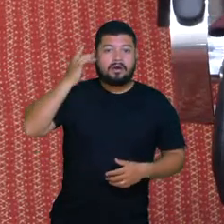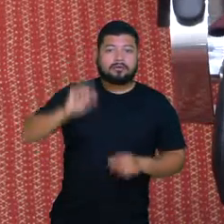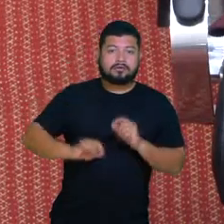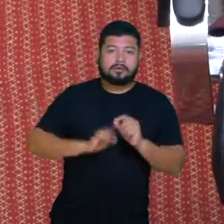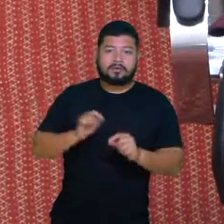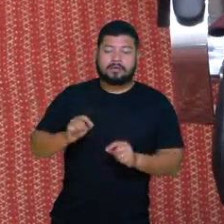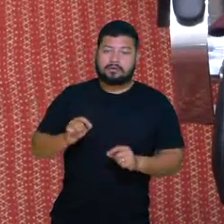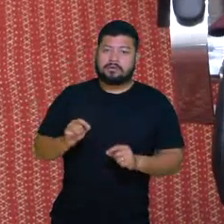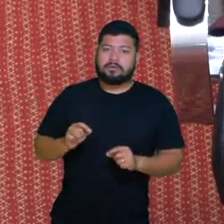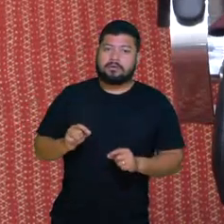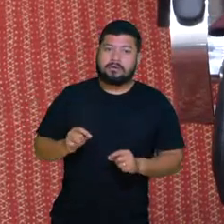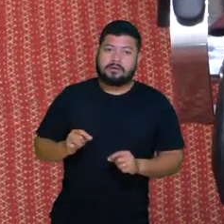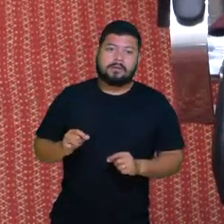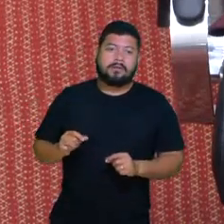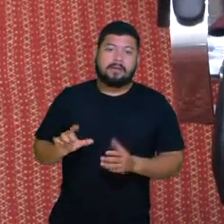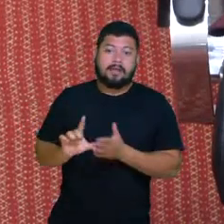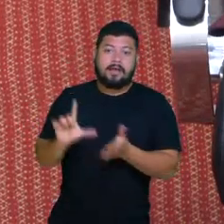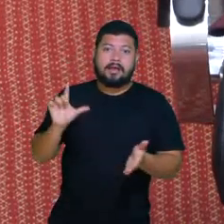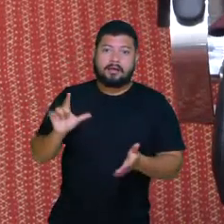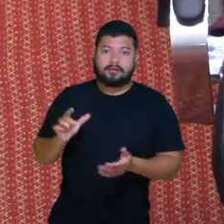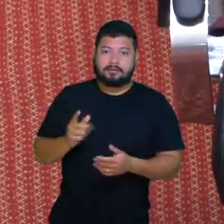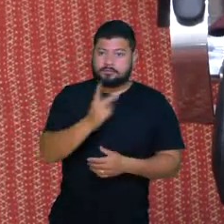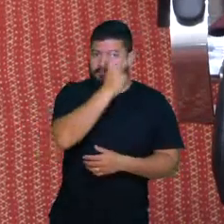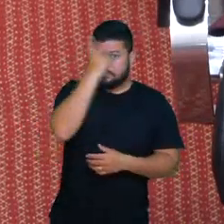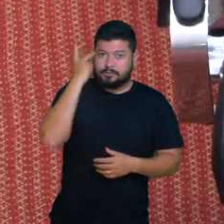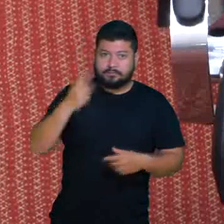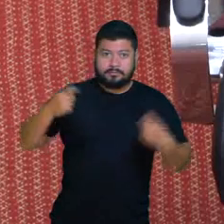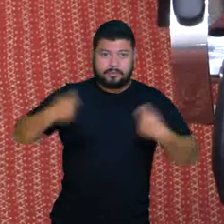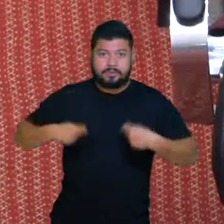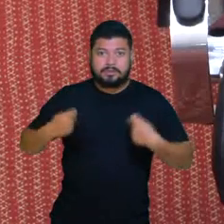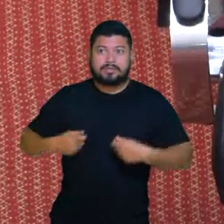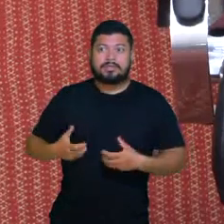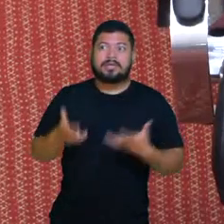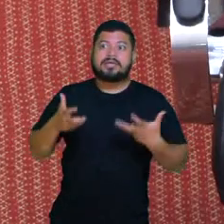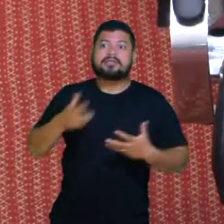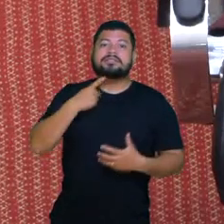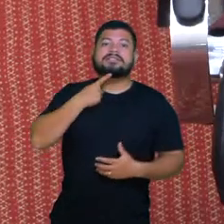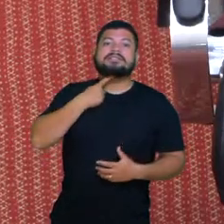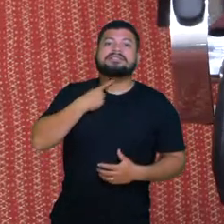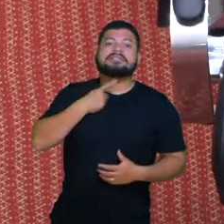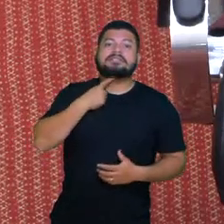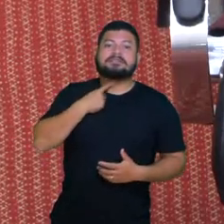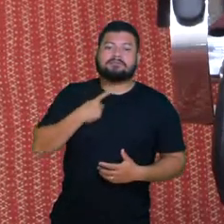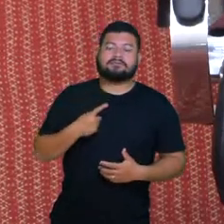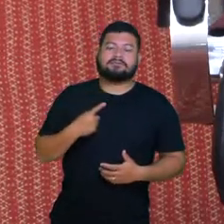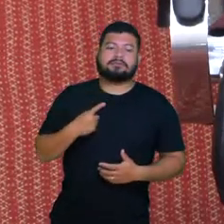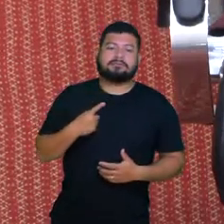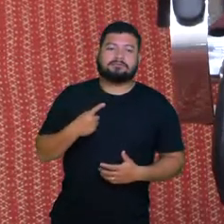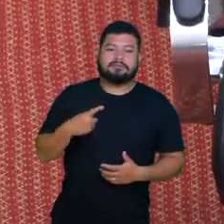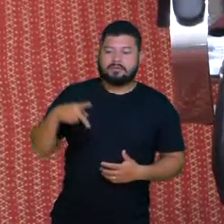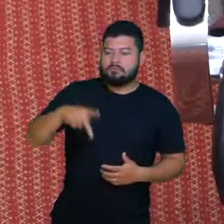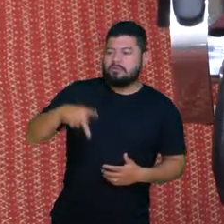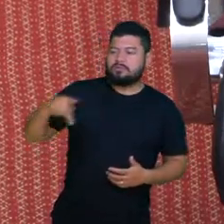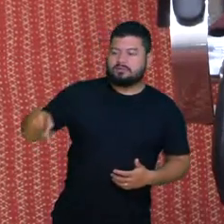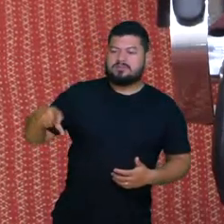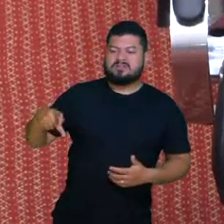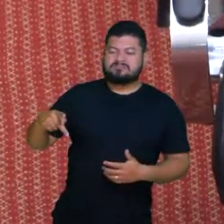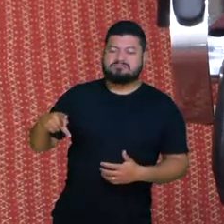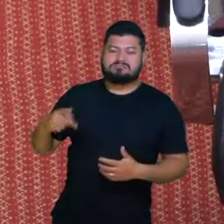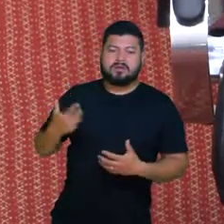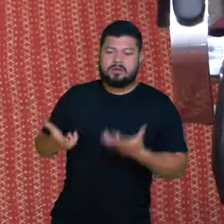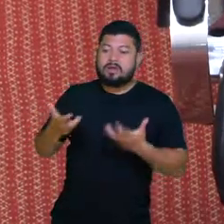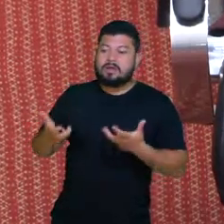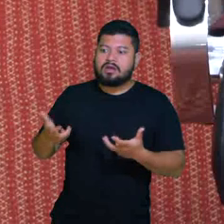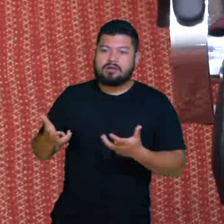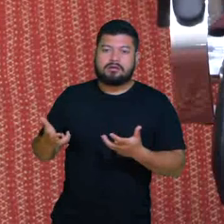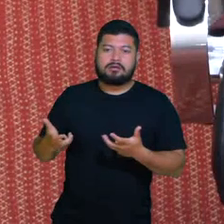primeiramente as pessoas têm que qu querer ser professor eh essa minha agenda